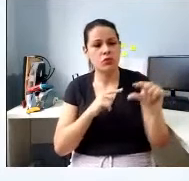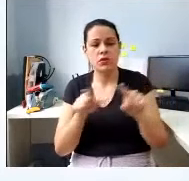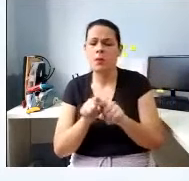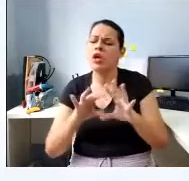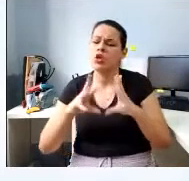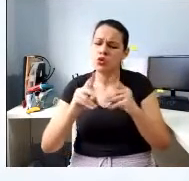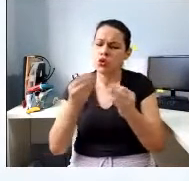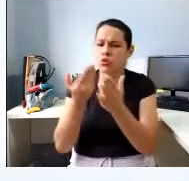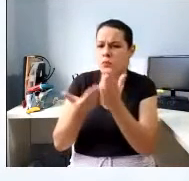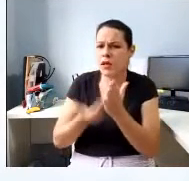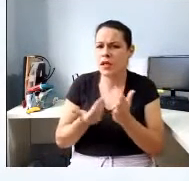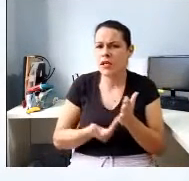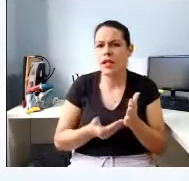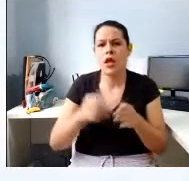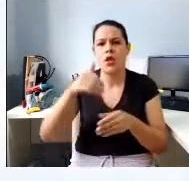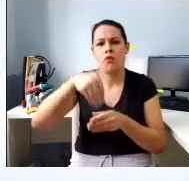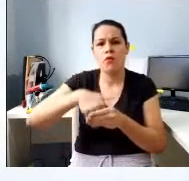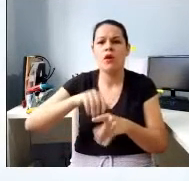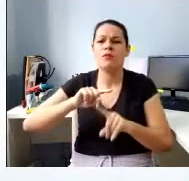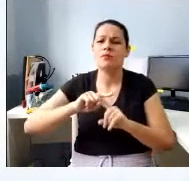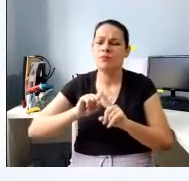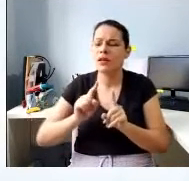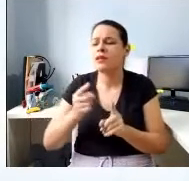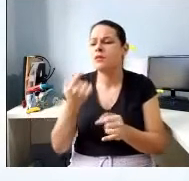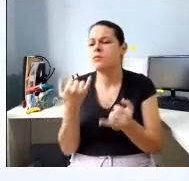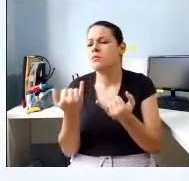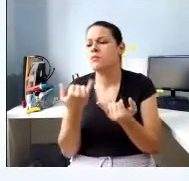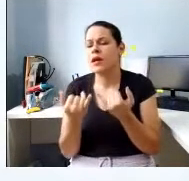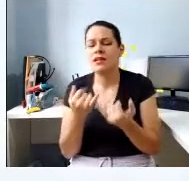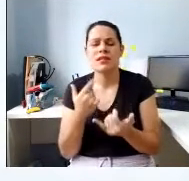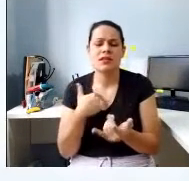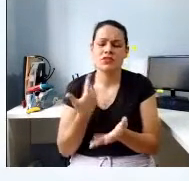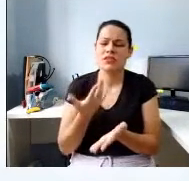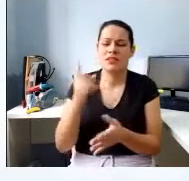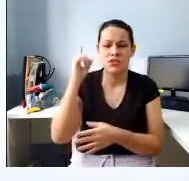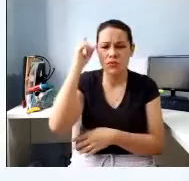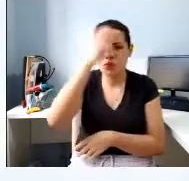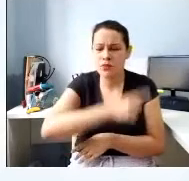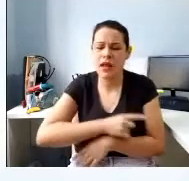pelo desgaste do debate político, pelas dificuldades, pela pandemia,